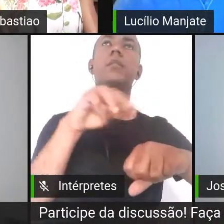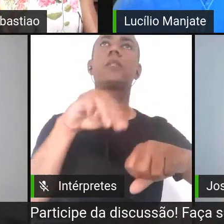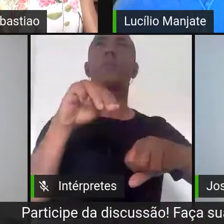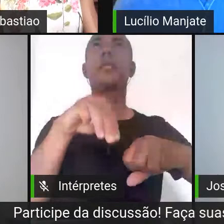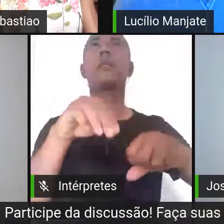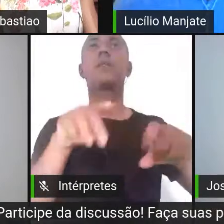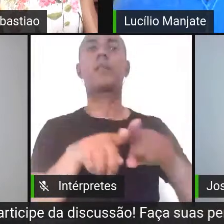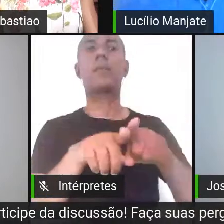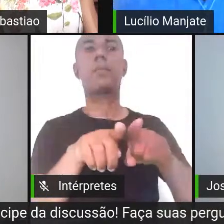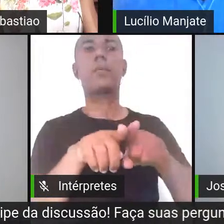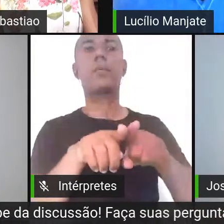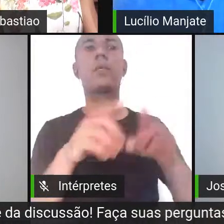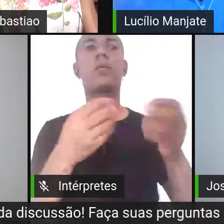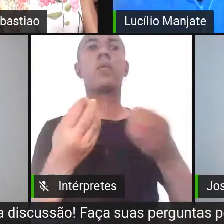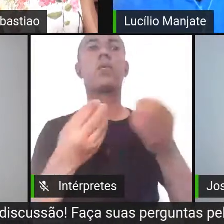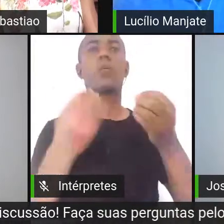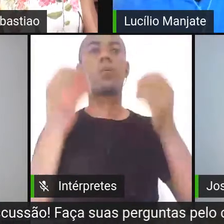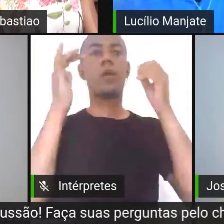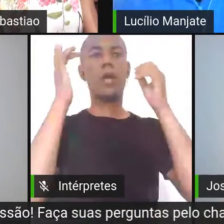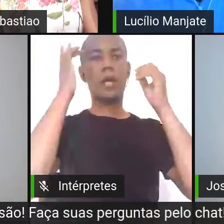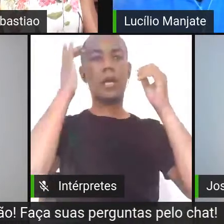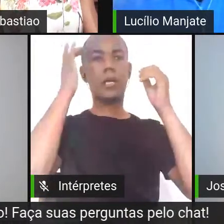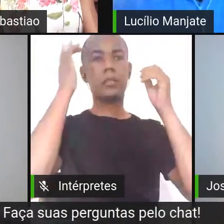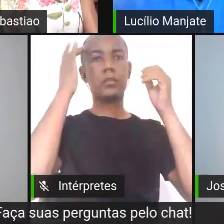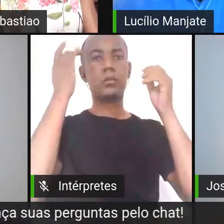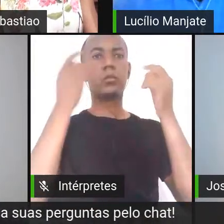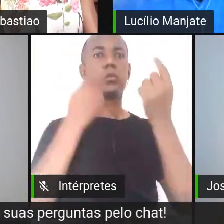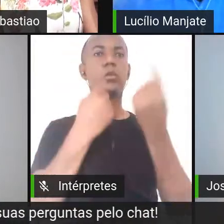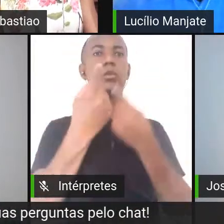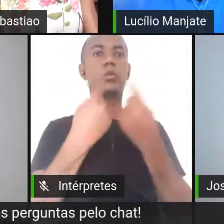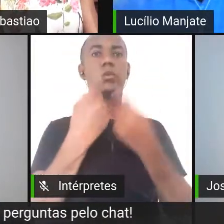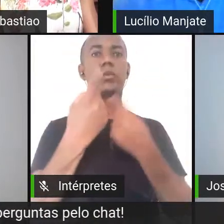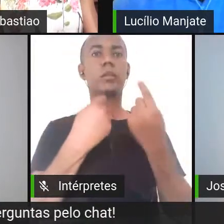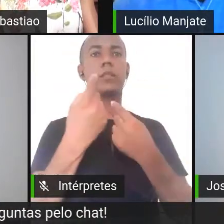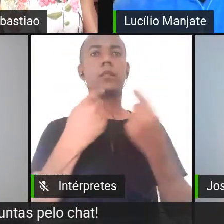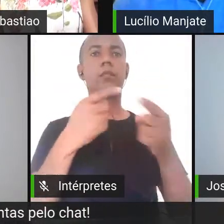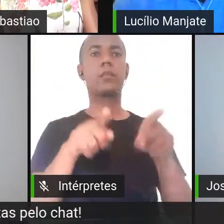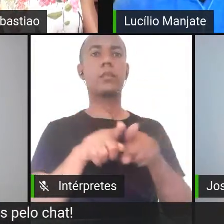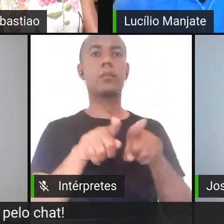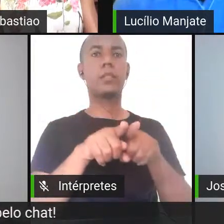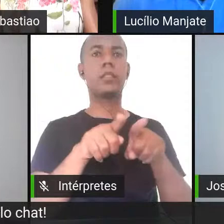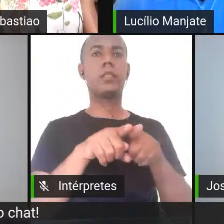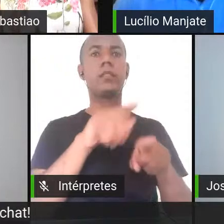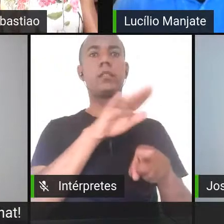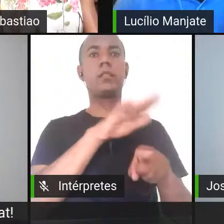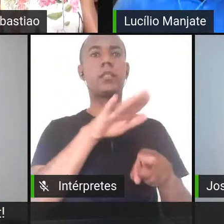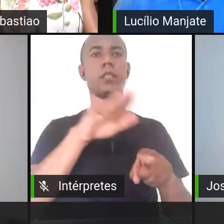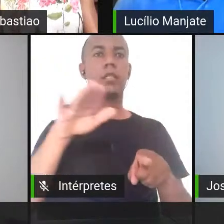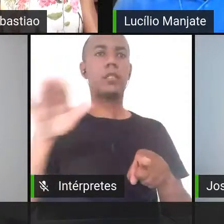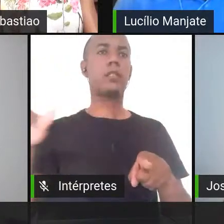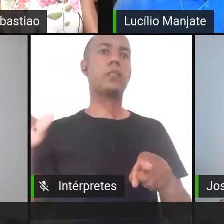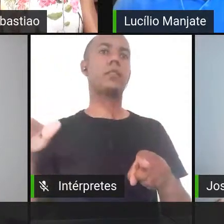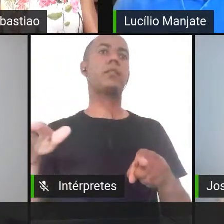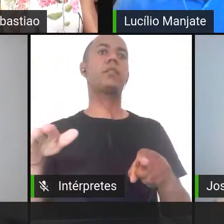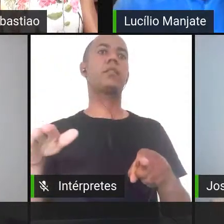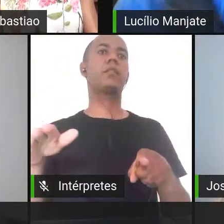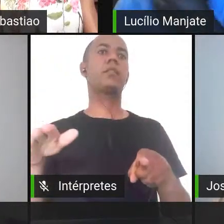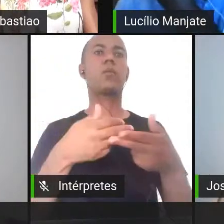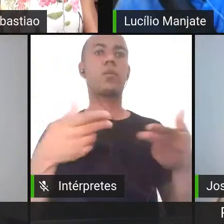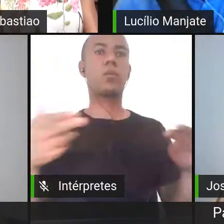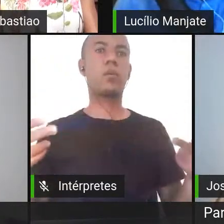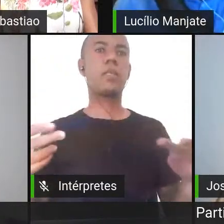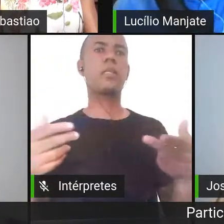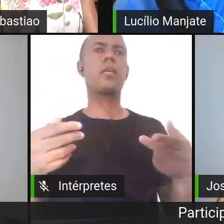Antónia Alves. E eu acho que tem tudo a ver com a discussão que nós estávamos a ter aqui sobre a literatura infantil, porque se é uma coisa que temos estado a